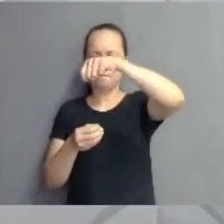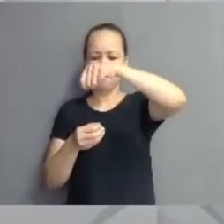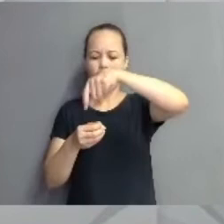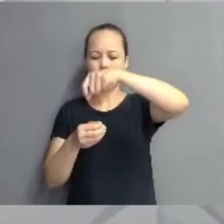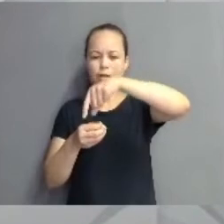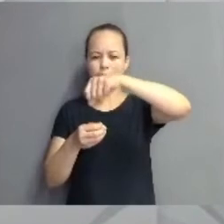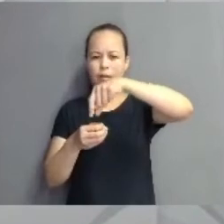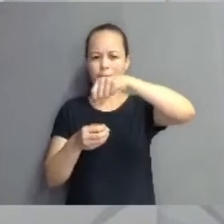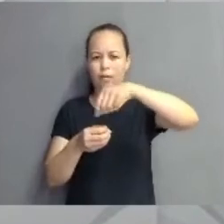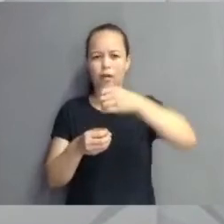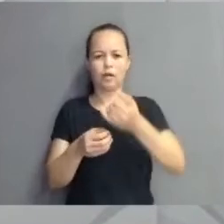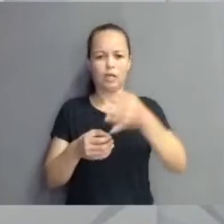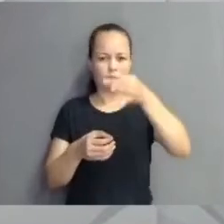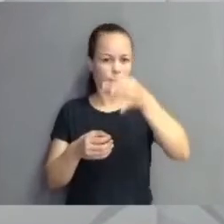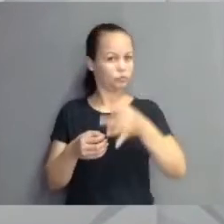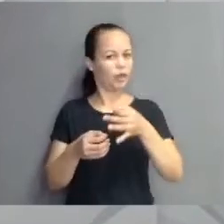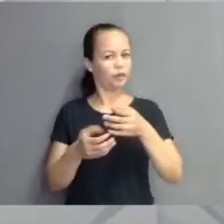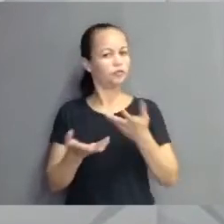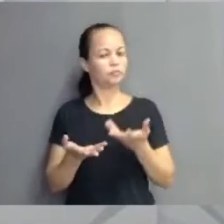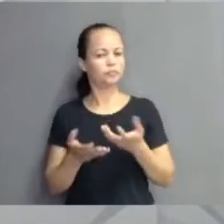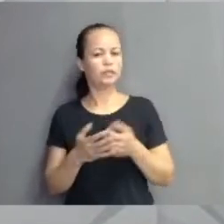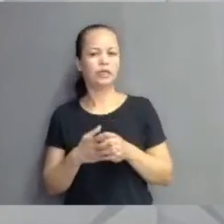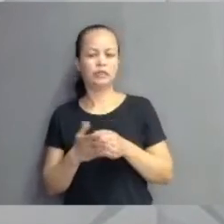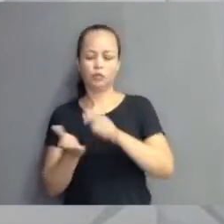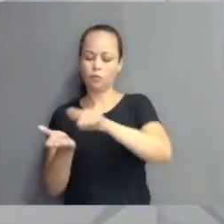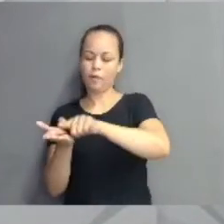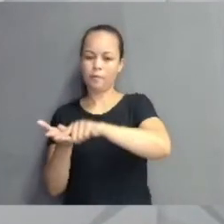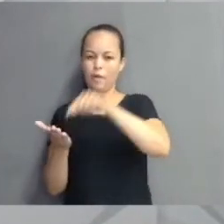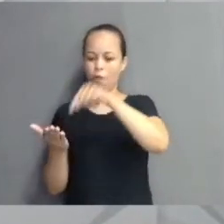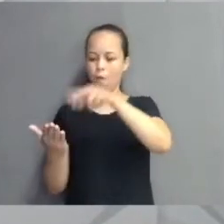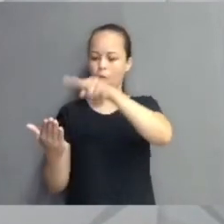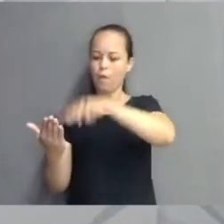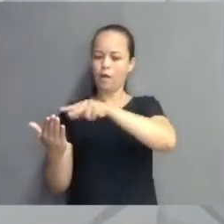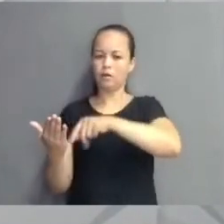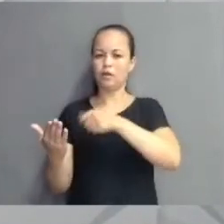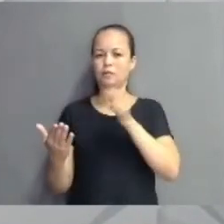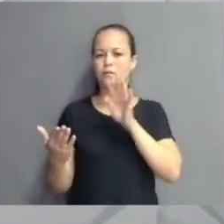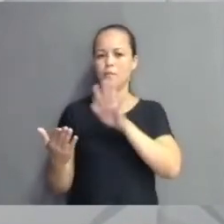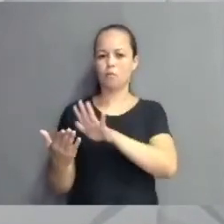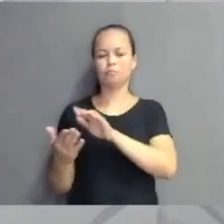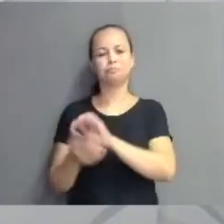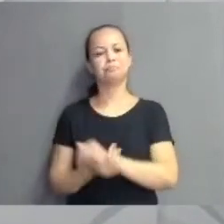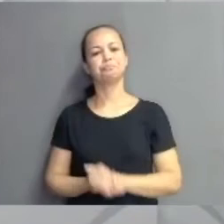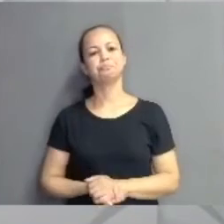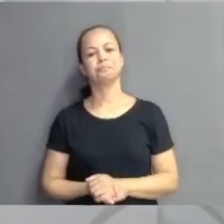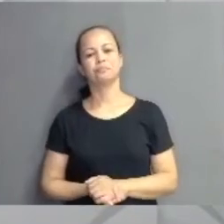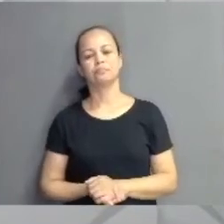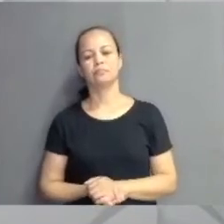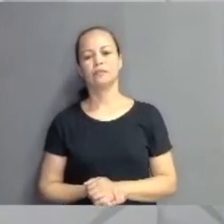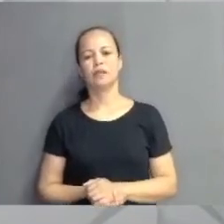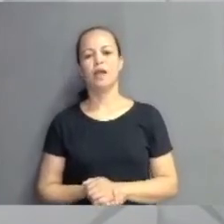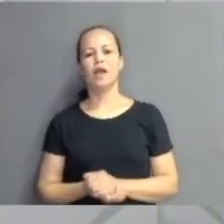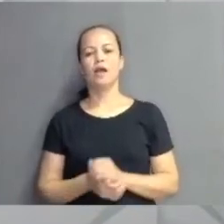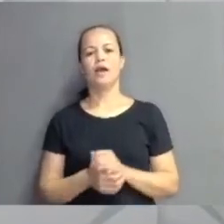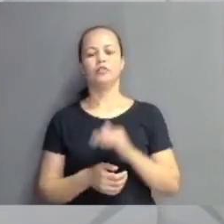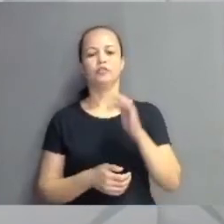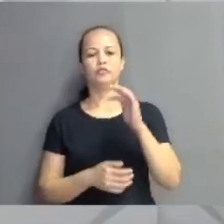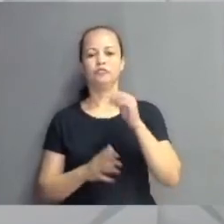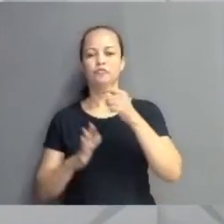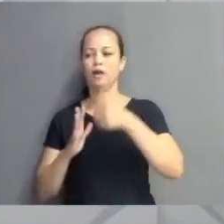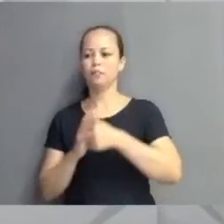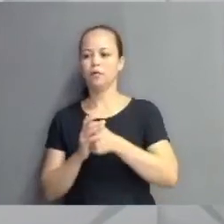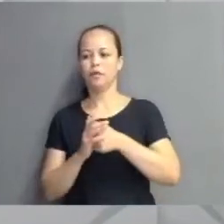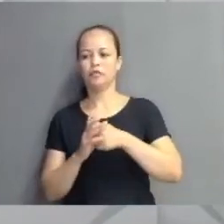exemplo a dosagem correta tudo isso a boa pras para vocês e as fábulas carta